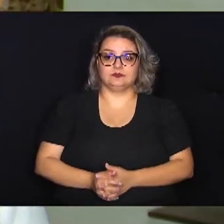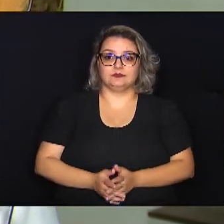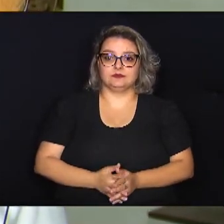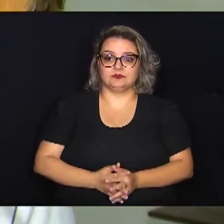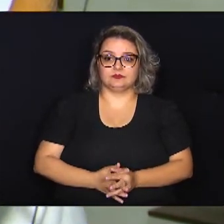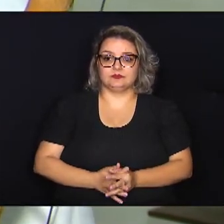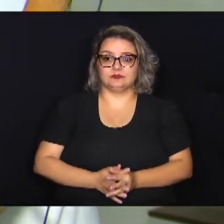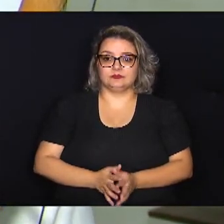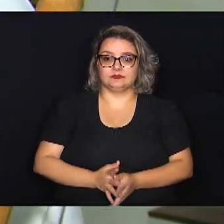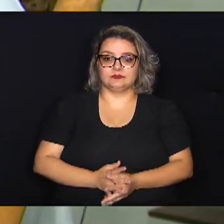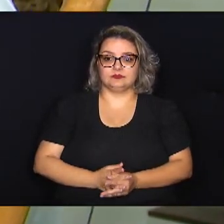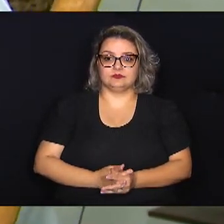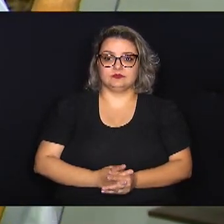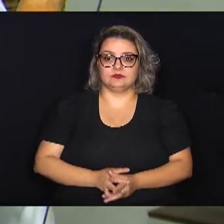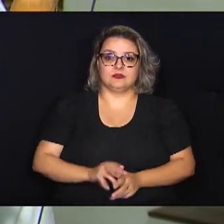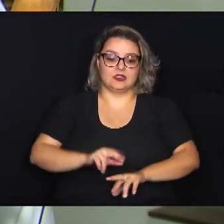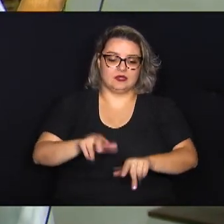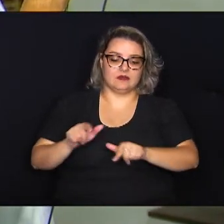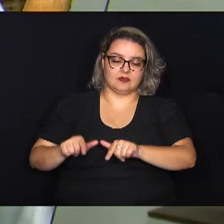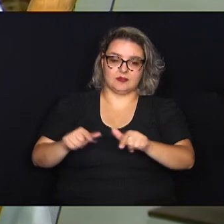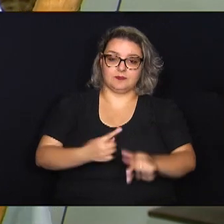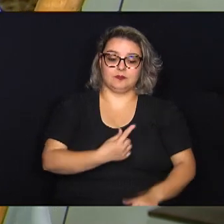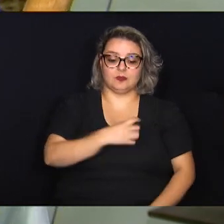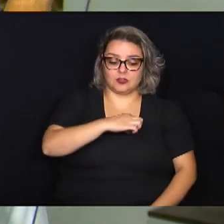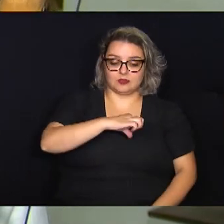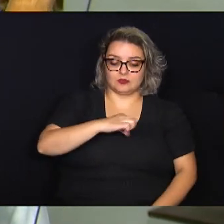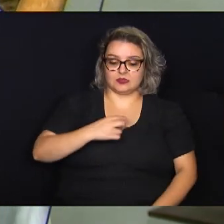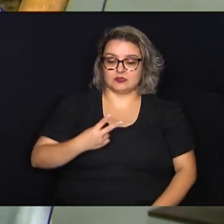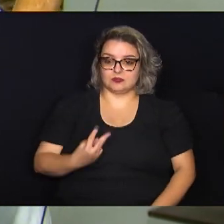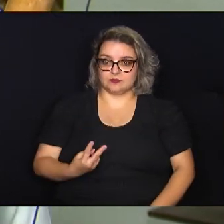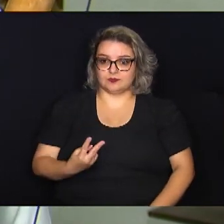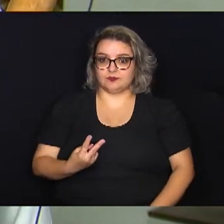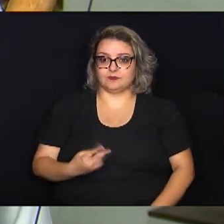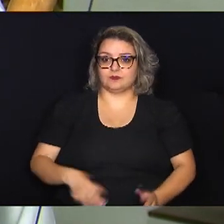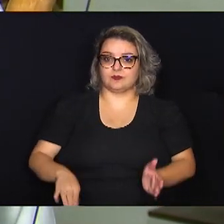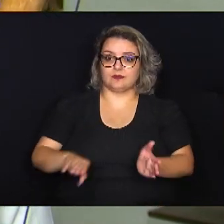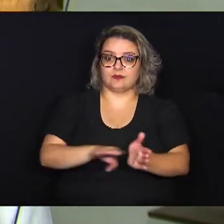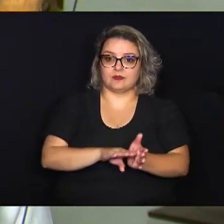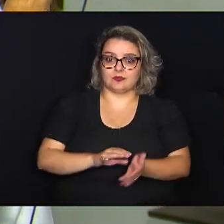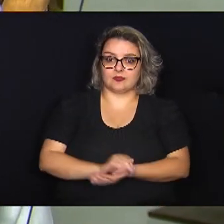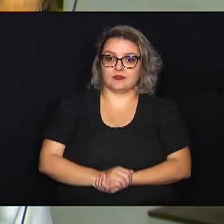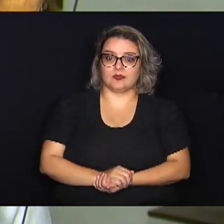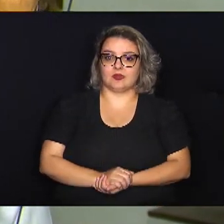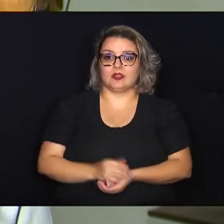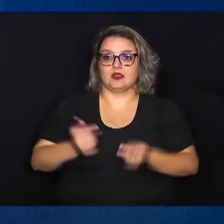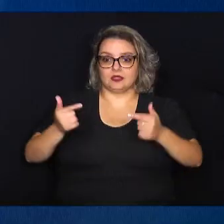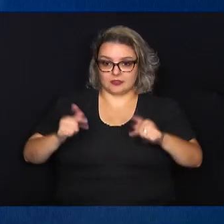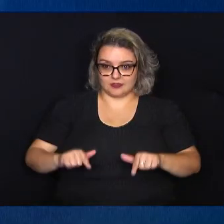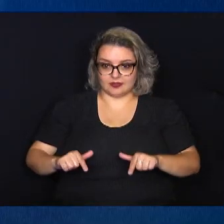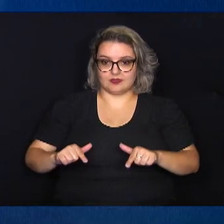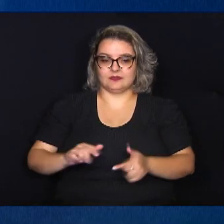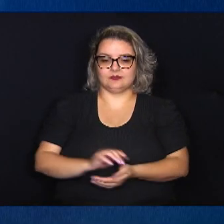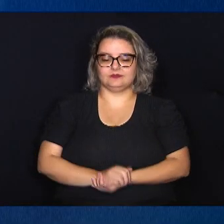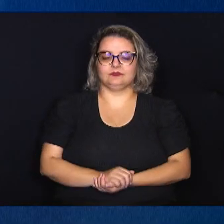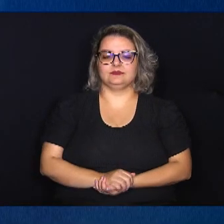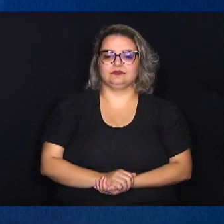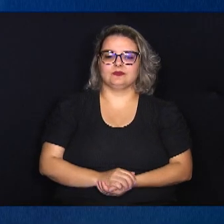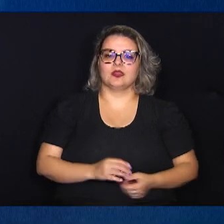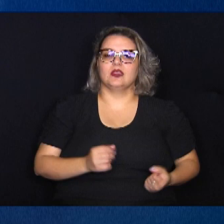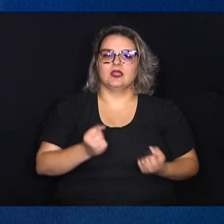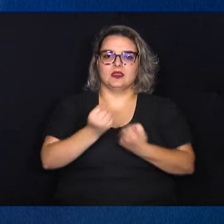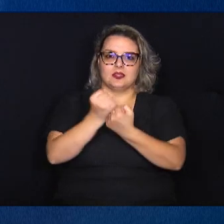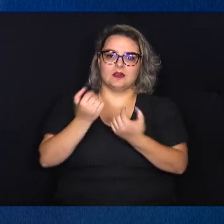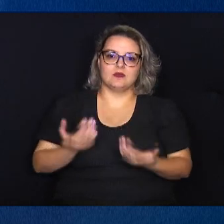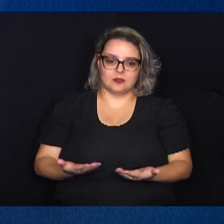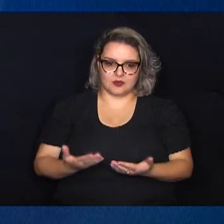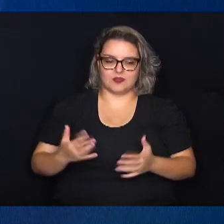Aí dei aula em vários lugares. Em 92, eu cheguei no endereço da César Berrenbach, onde estou instalado até hoje. Em apoio ao evento,